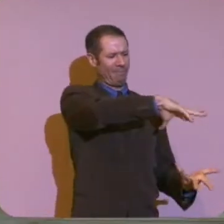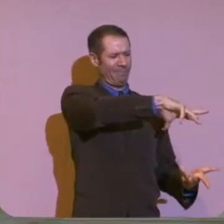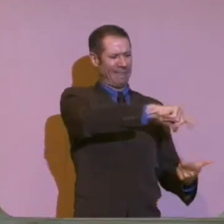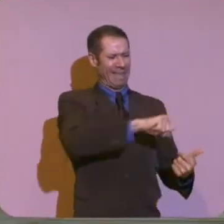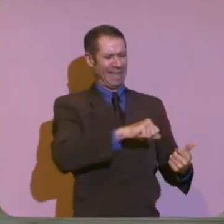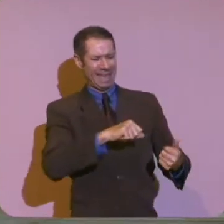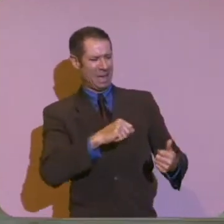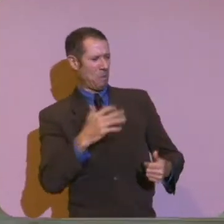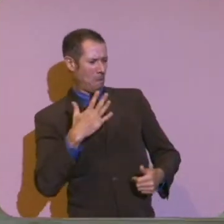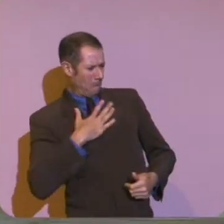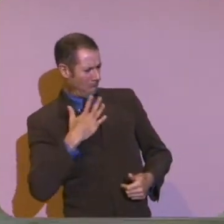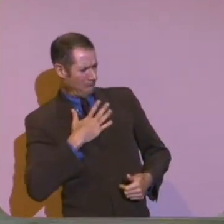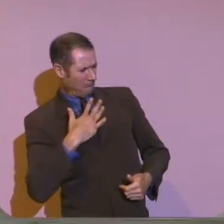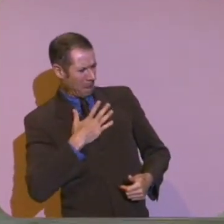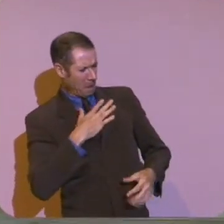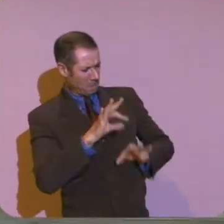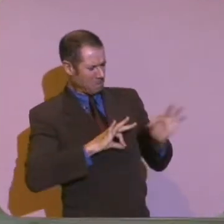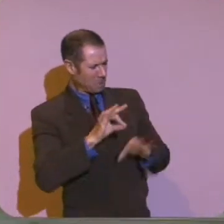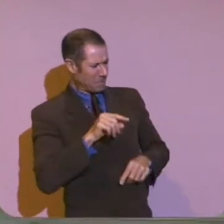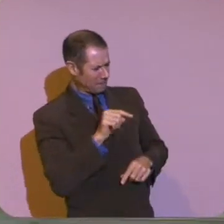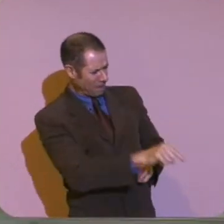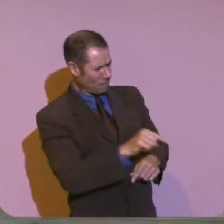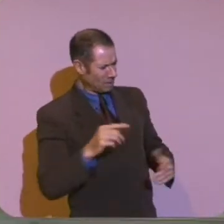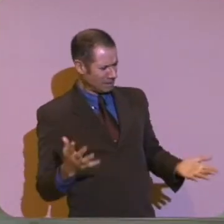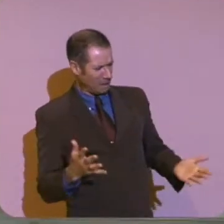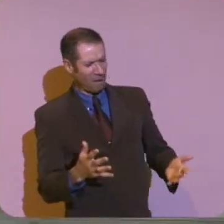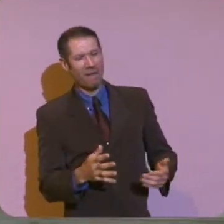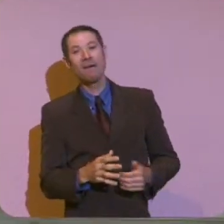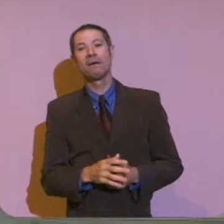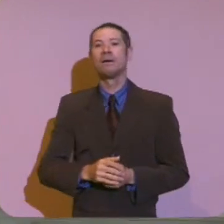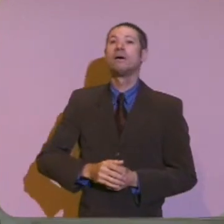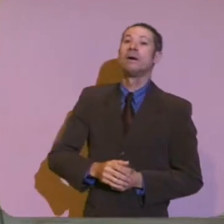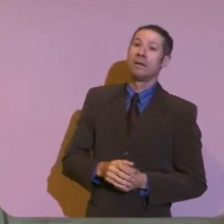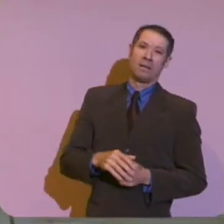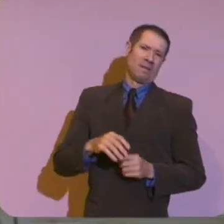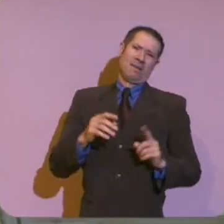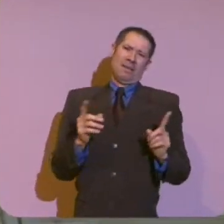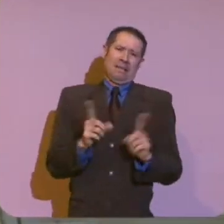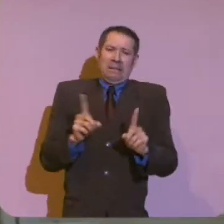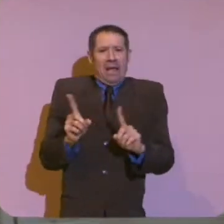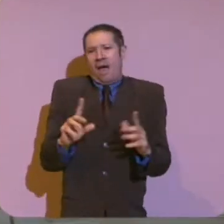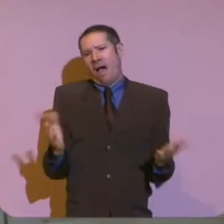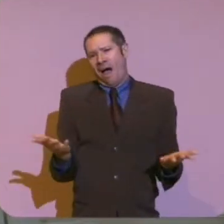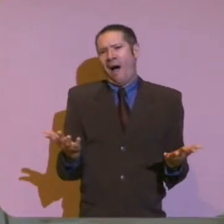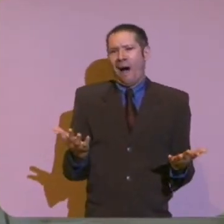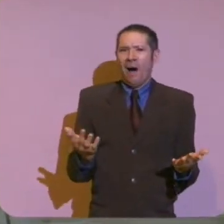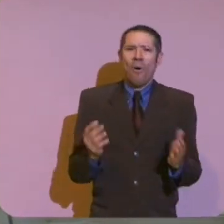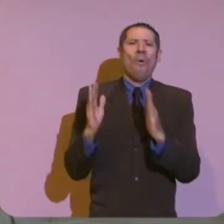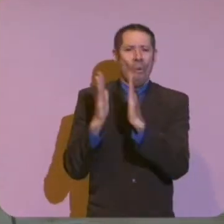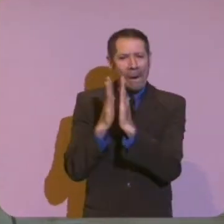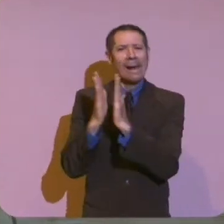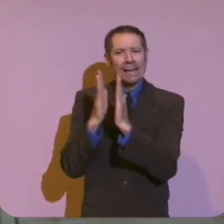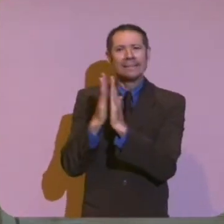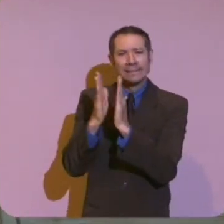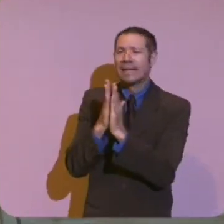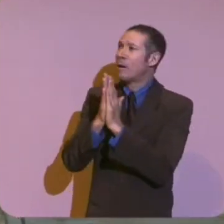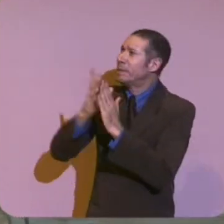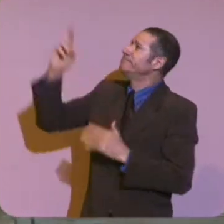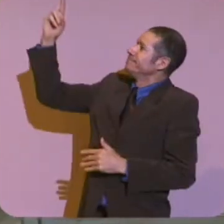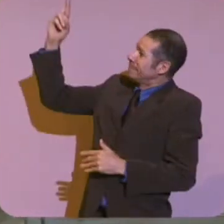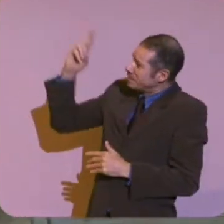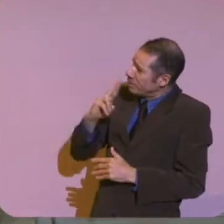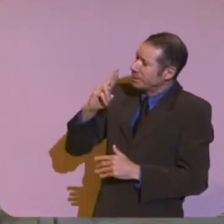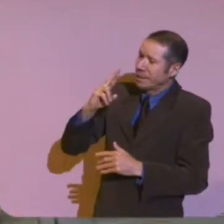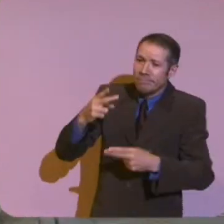nada a ver com o meu projeto para você. E eles estavam dizendo: não, a gente levanta aqui oração e Deus vai responder, a gente